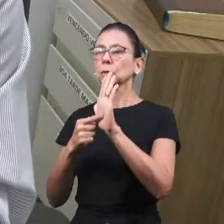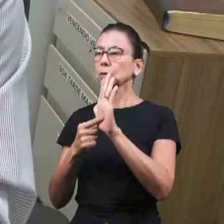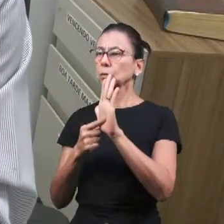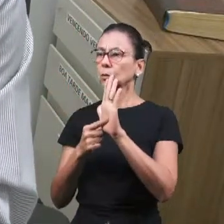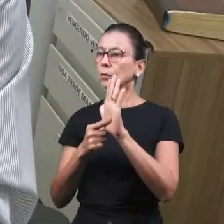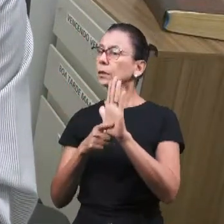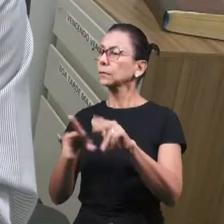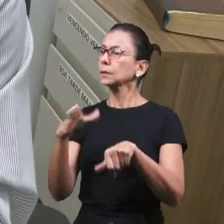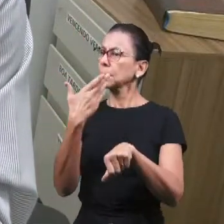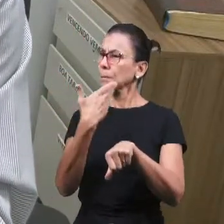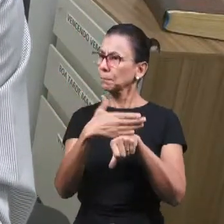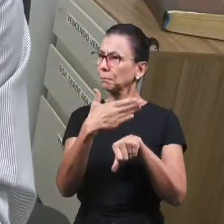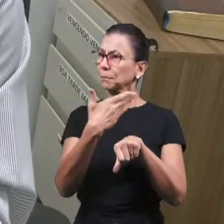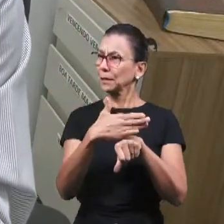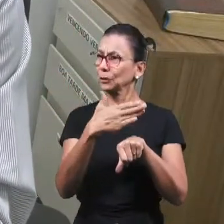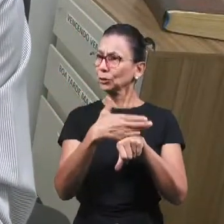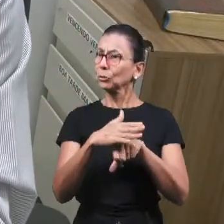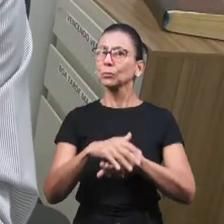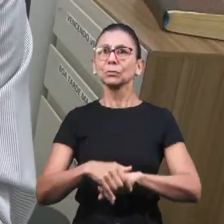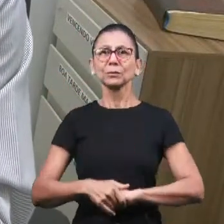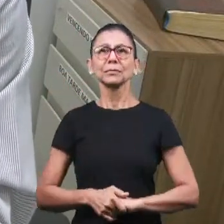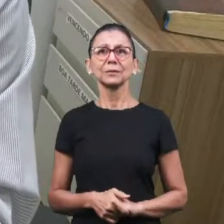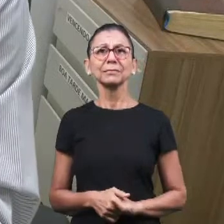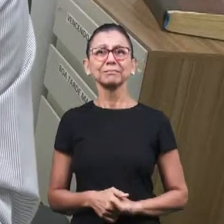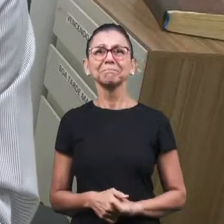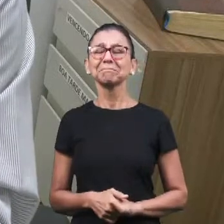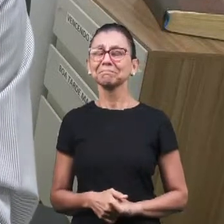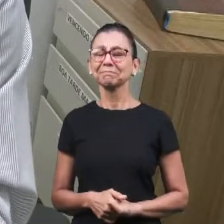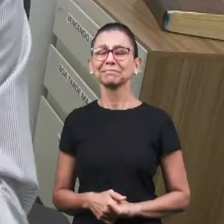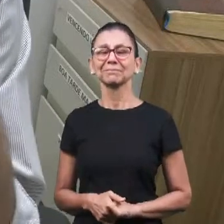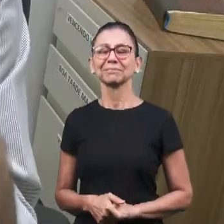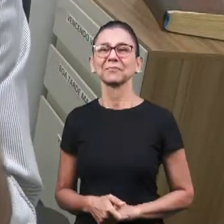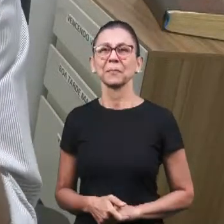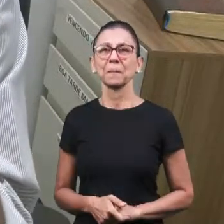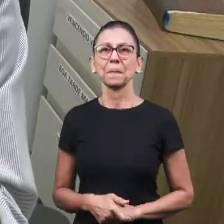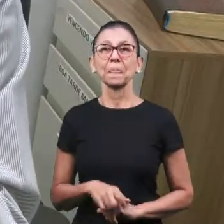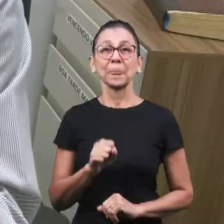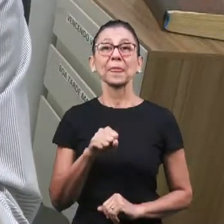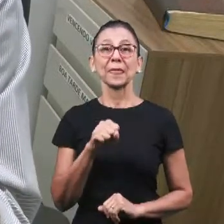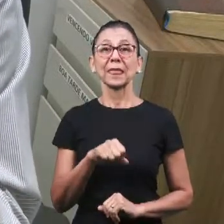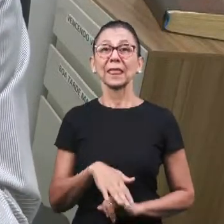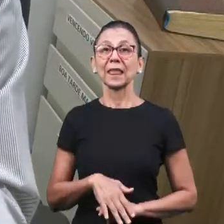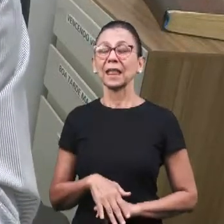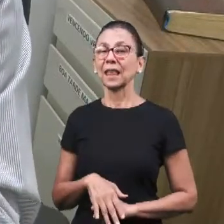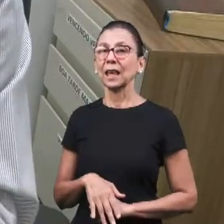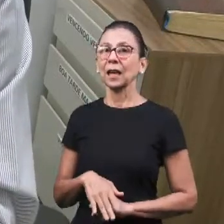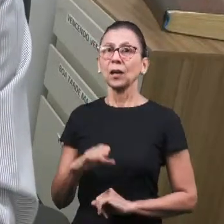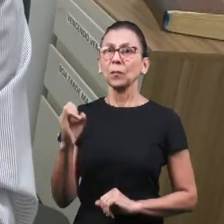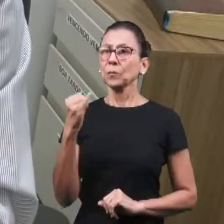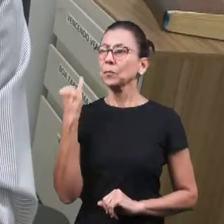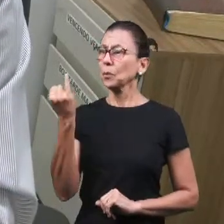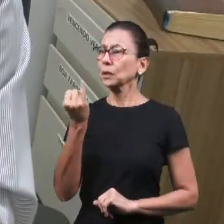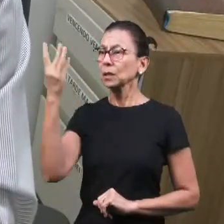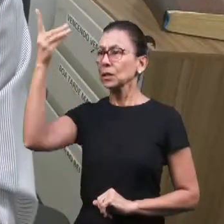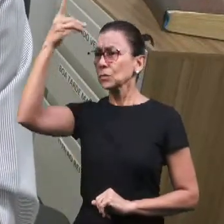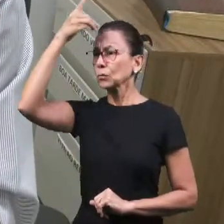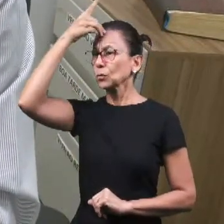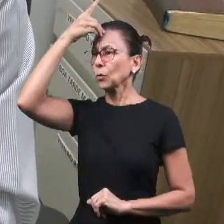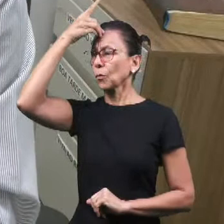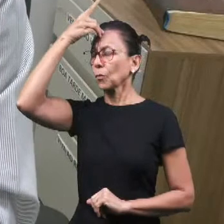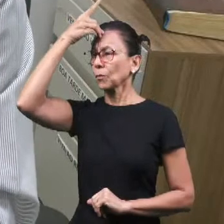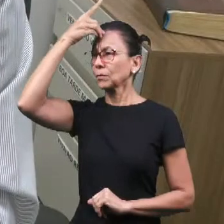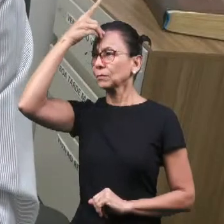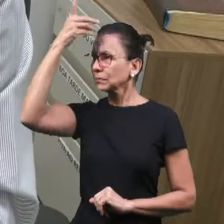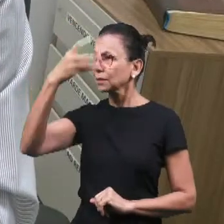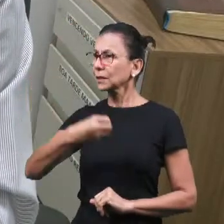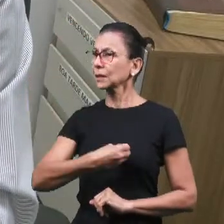prática, observou logo, o dom, literalmente, a importância do dom espiritual na vida